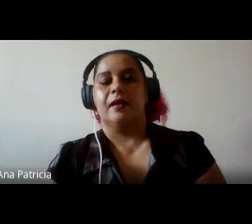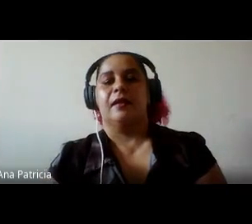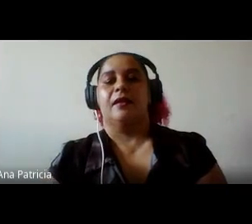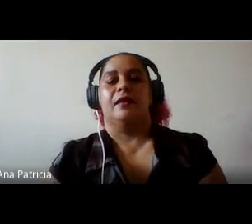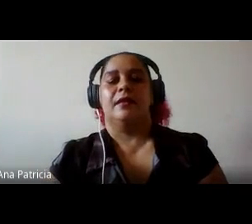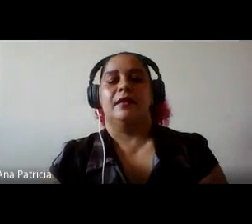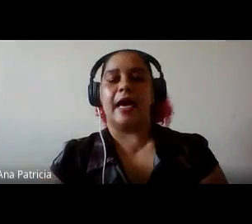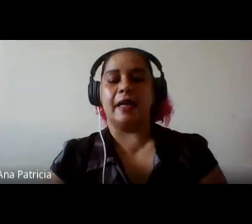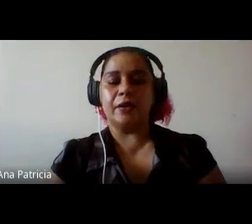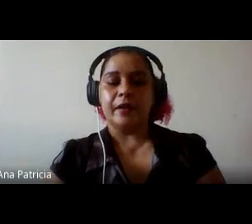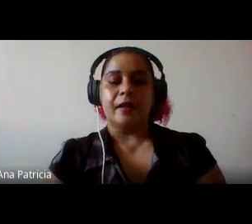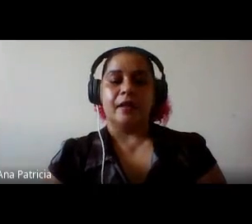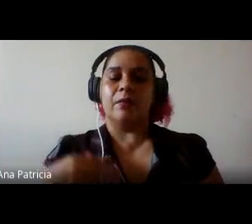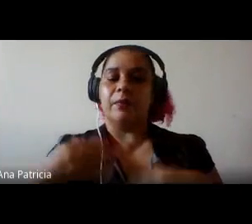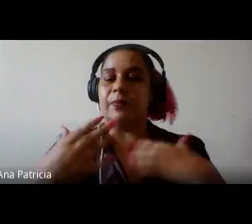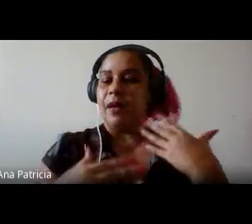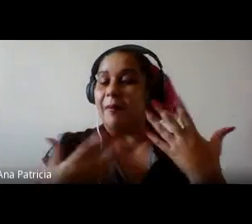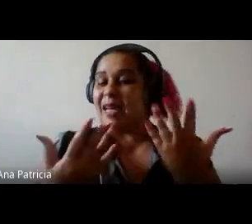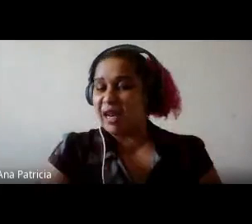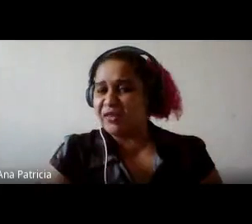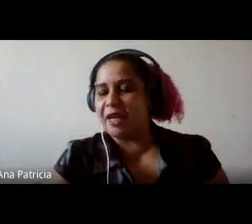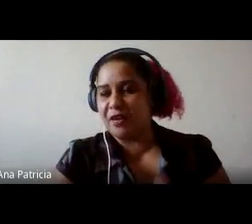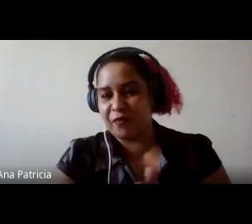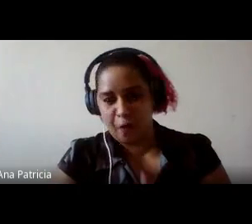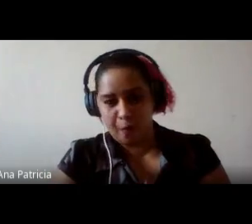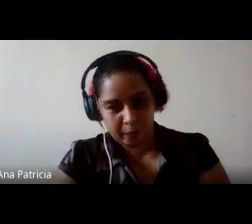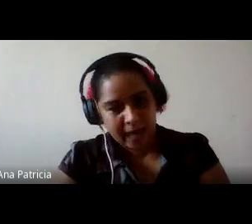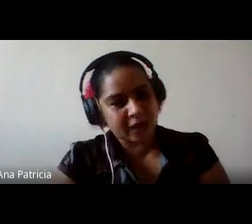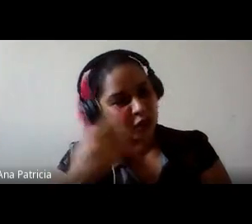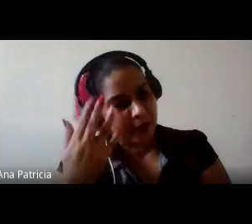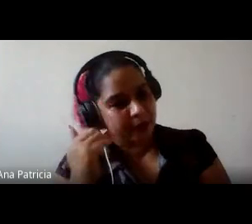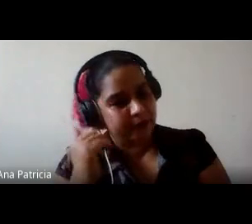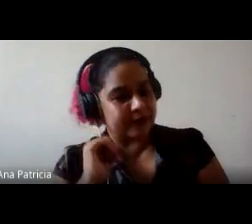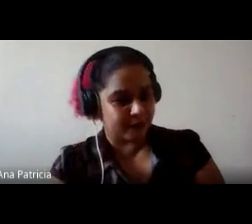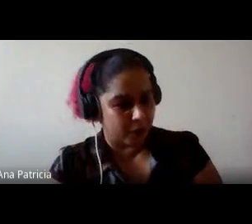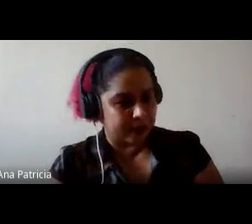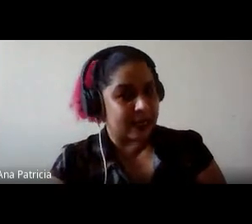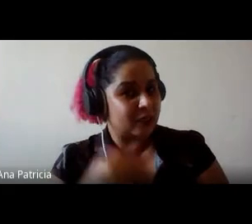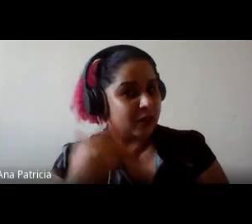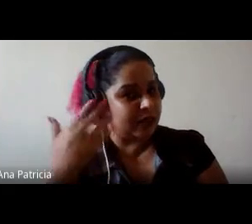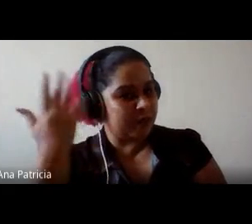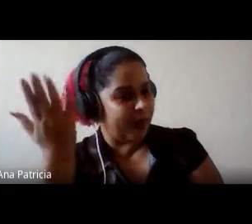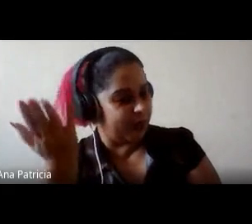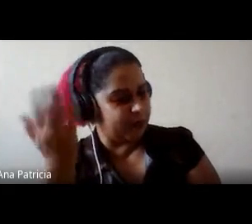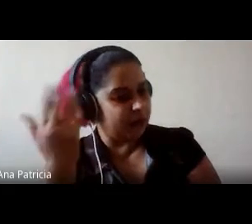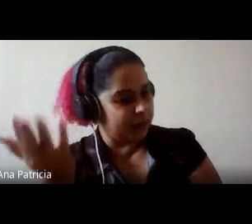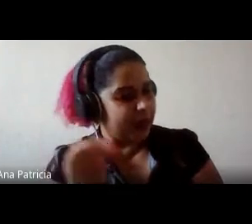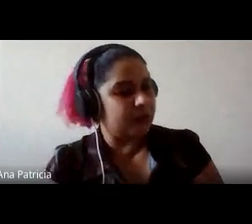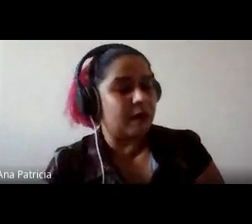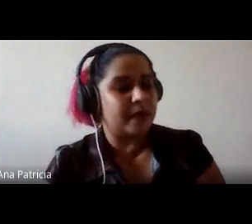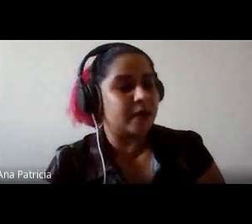Certo? Então, mas quando a gente vai preencher formulário, a gente não pergunta essas coisas, né? Essas coisas a gente pergunta quando tá paquerando com a pessoa,